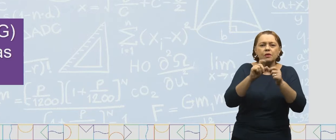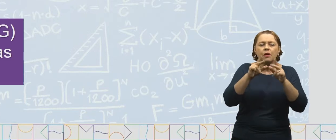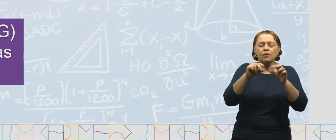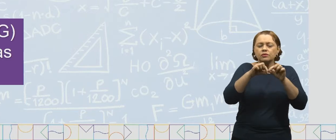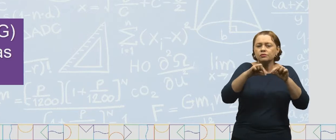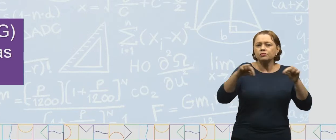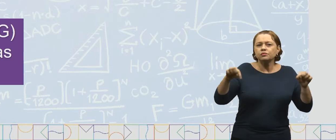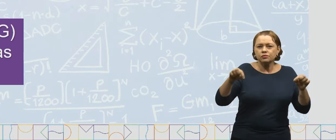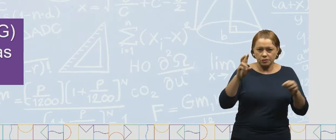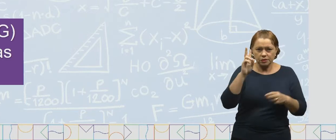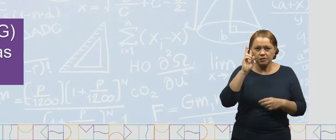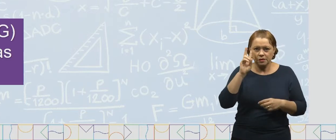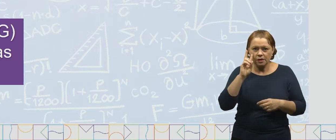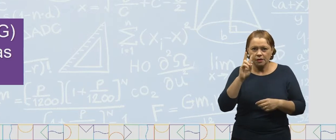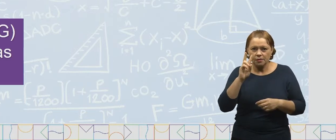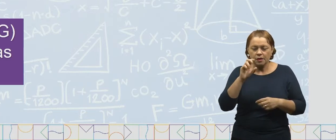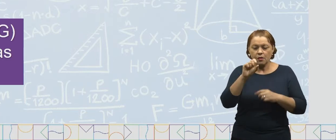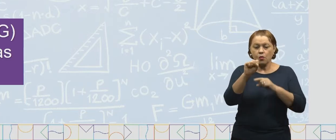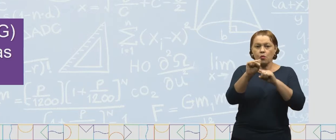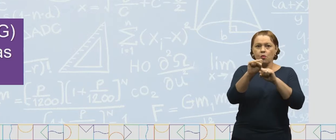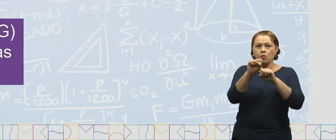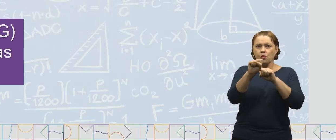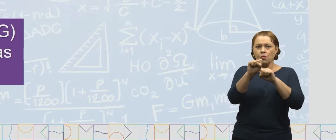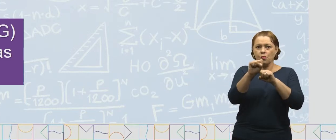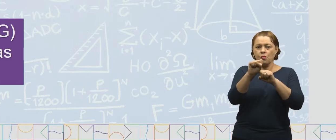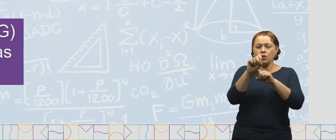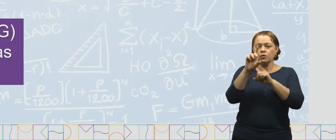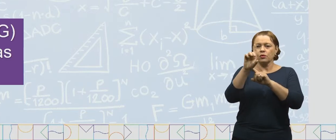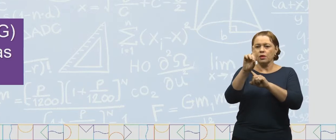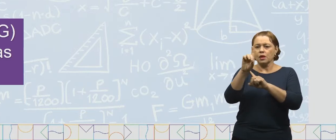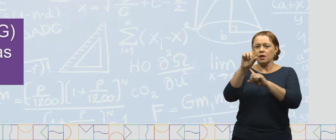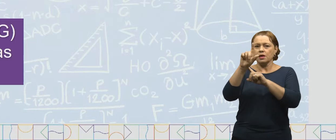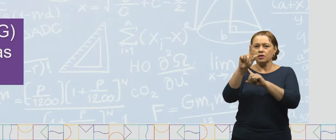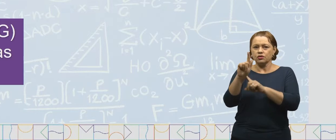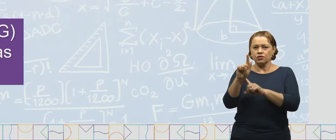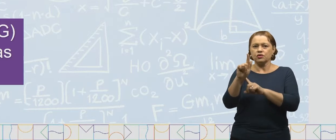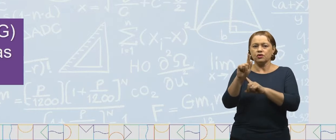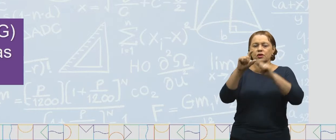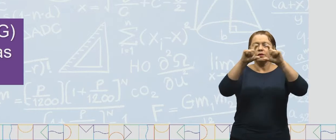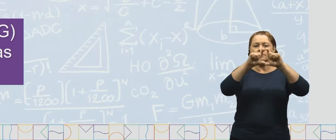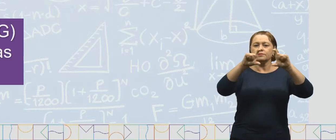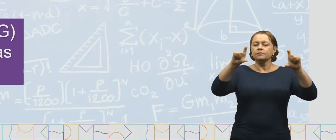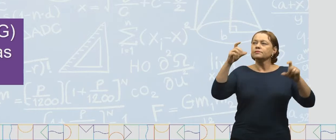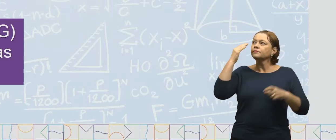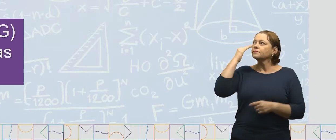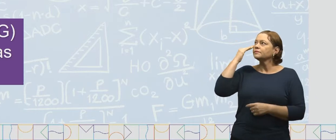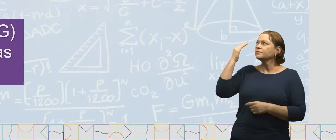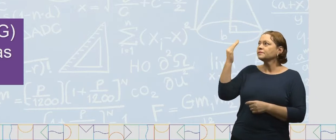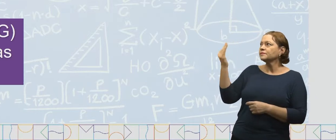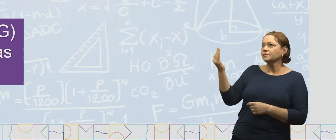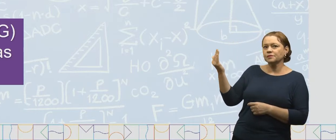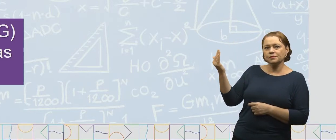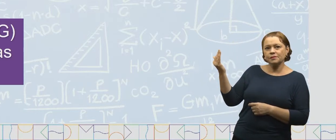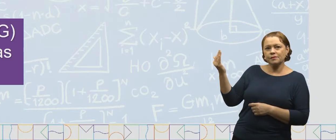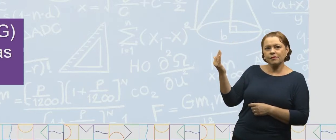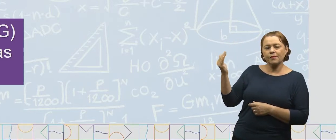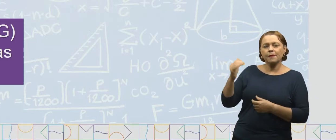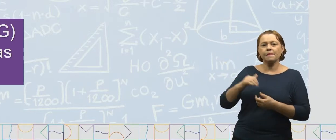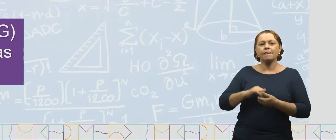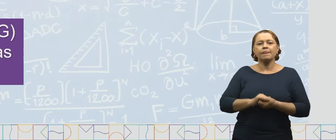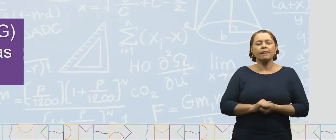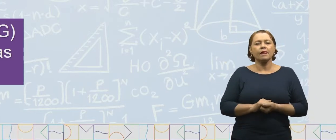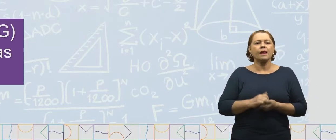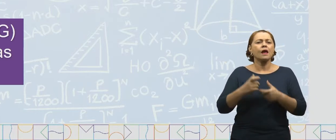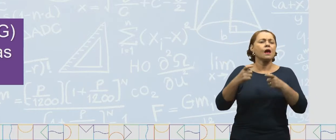comprimento, você se lembra? Colocamos o 8 decigramas abaixo da sua marcação, observe aí. E